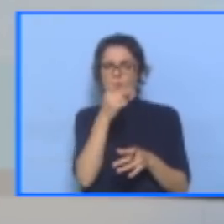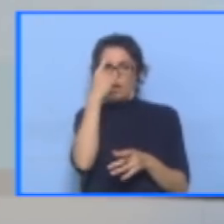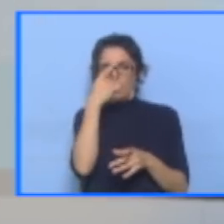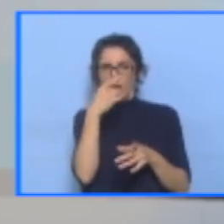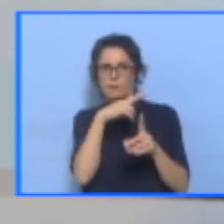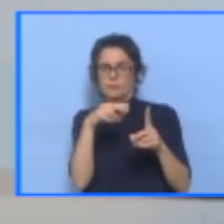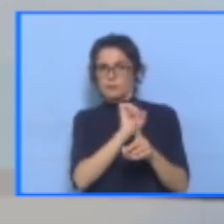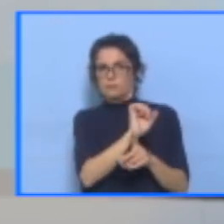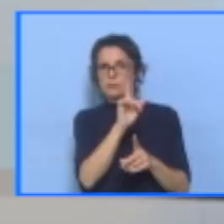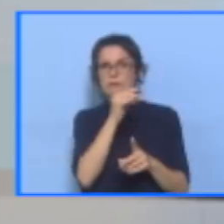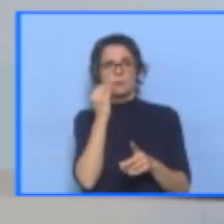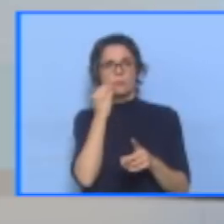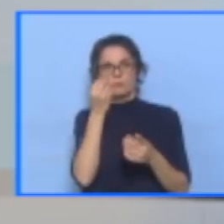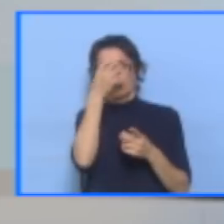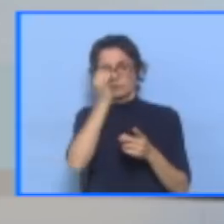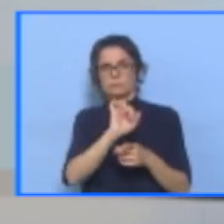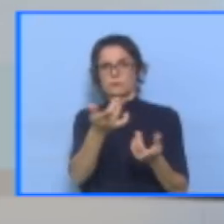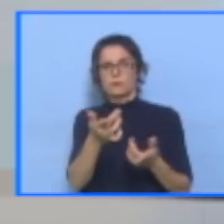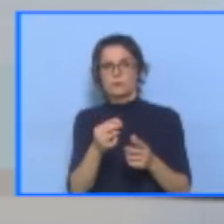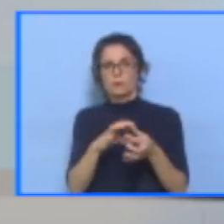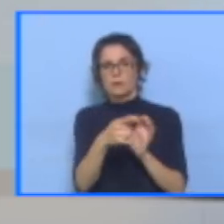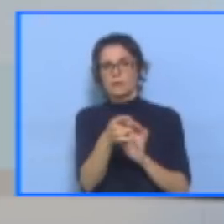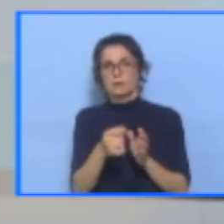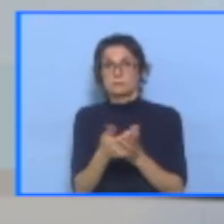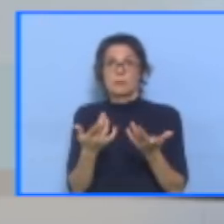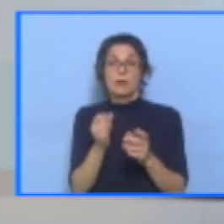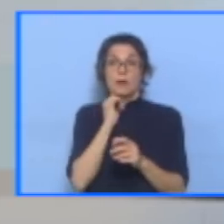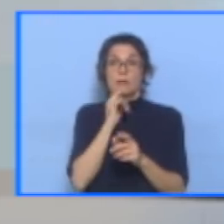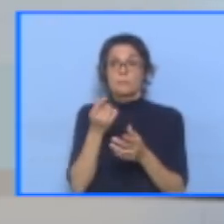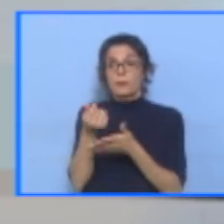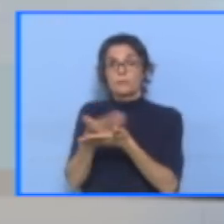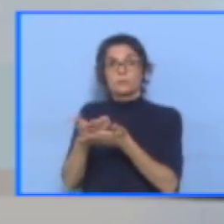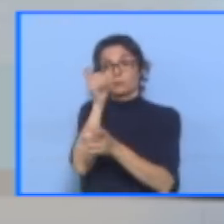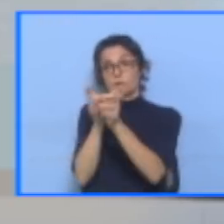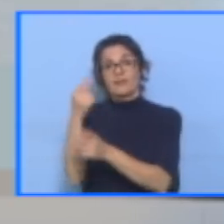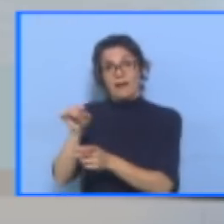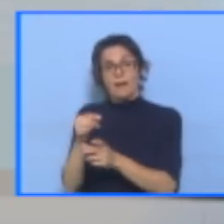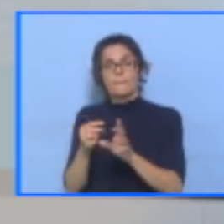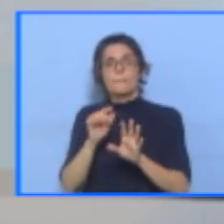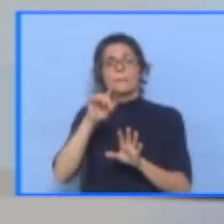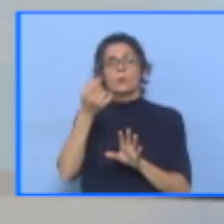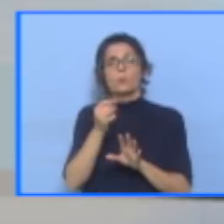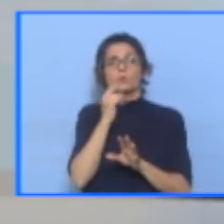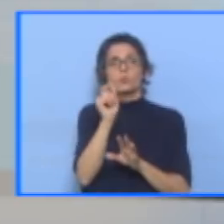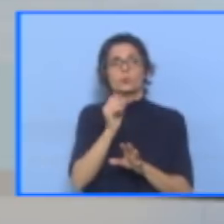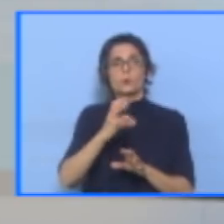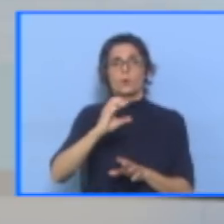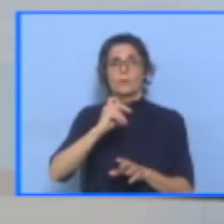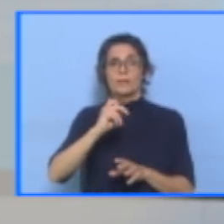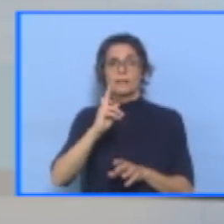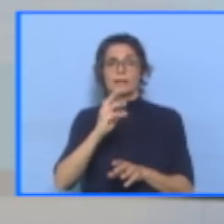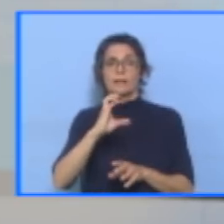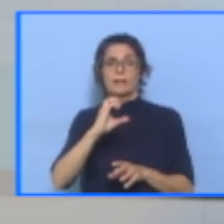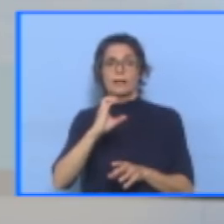os grandes economistas, Adam Smith, Marx, agora Keynes, vou dizer um nome mais desconhecido, Carlo Polanyi, normalmente não entra na